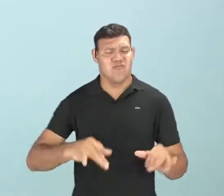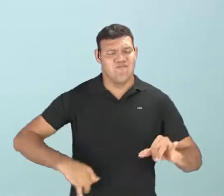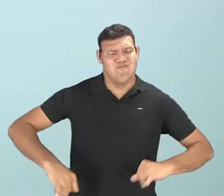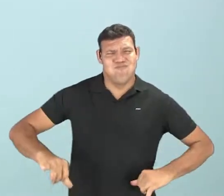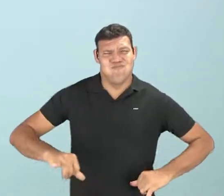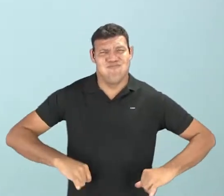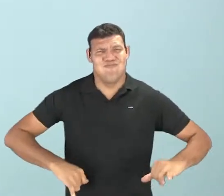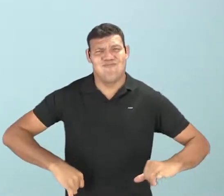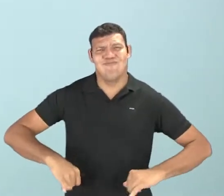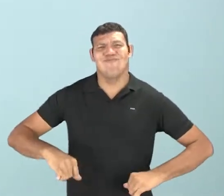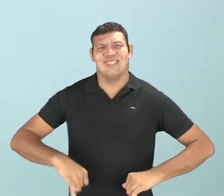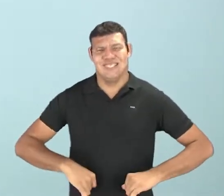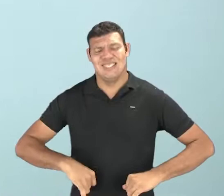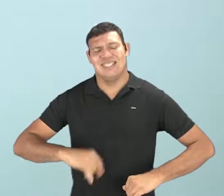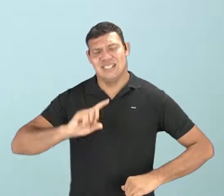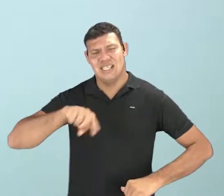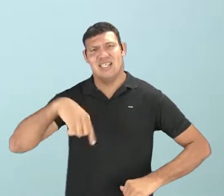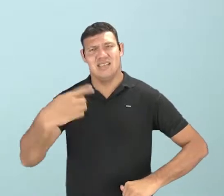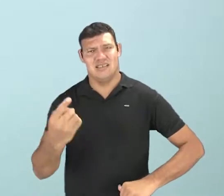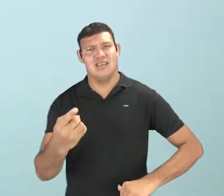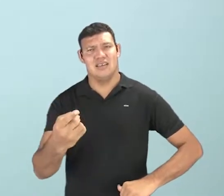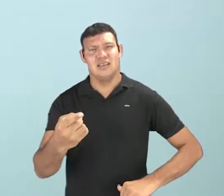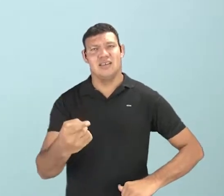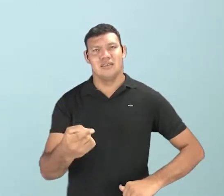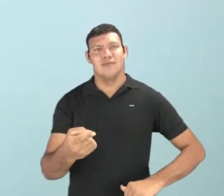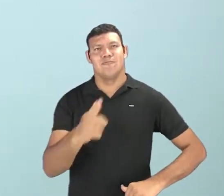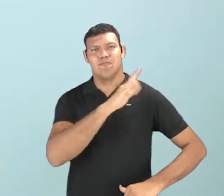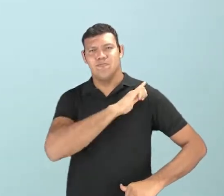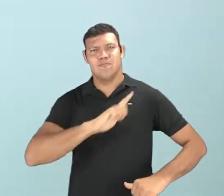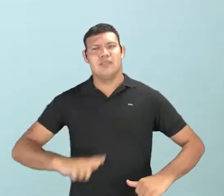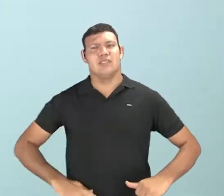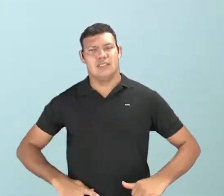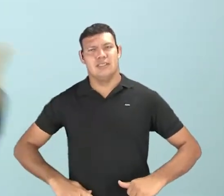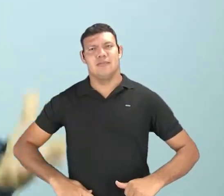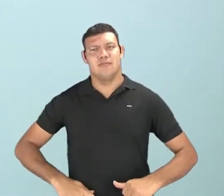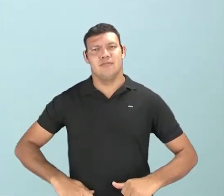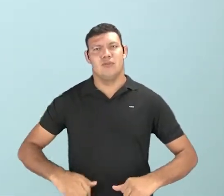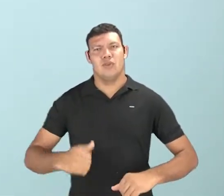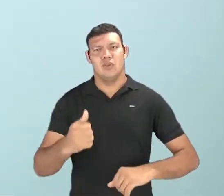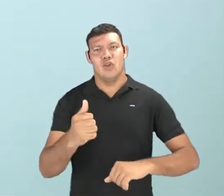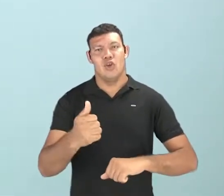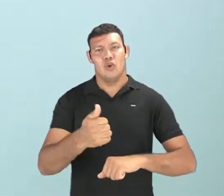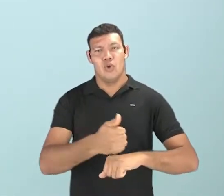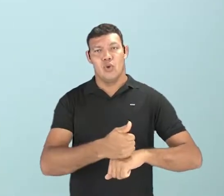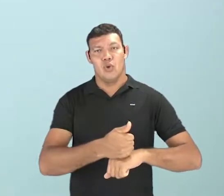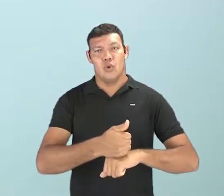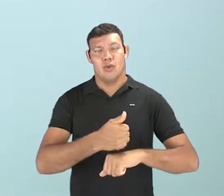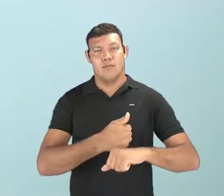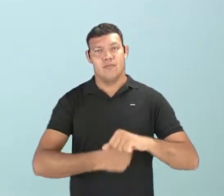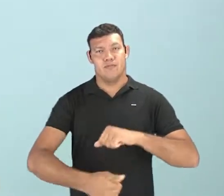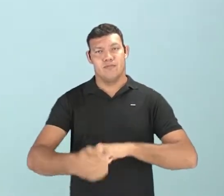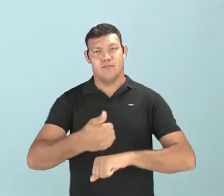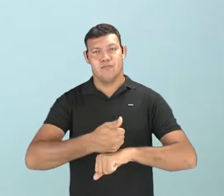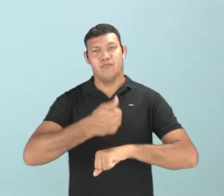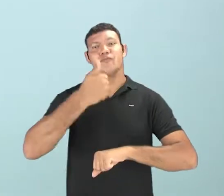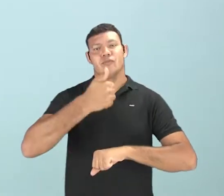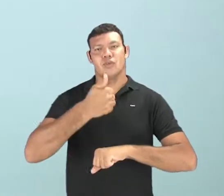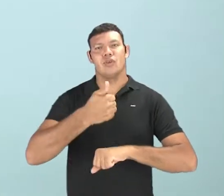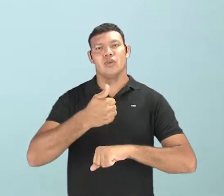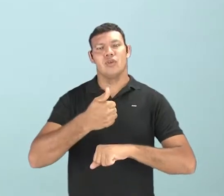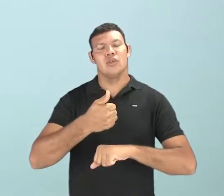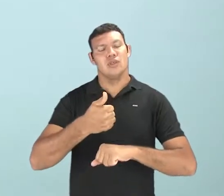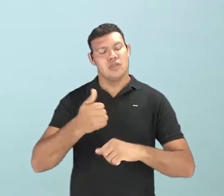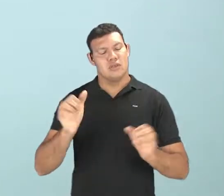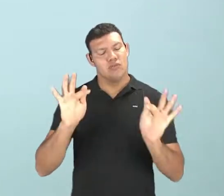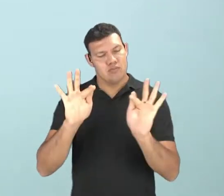as situações pós-Stalin. Já que o grande líder, né, aquela questão do culto ao líder vai chegar